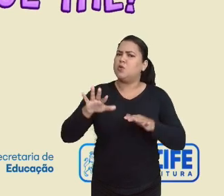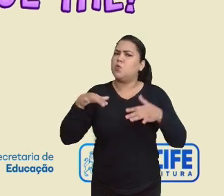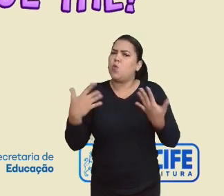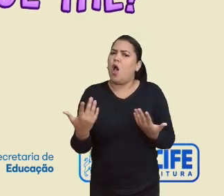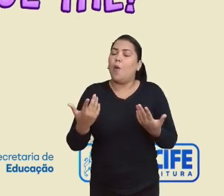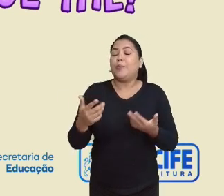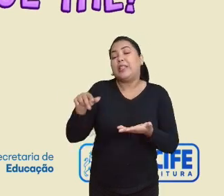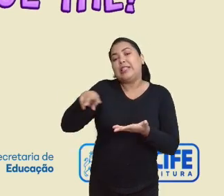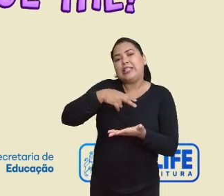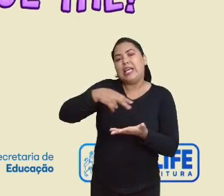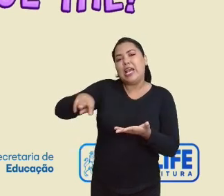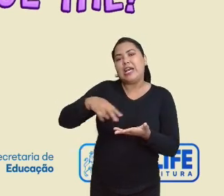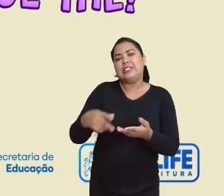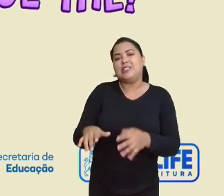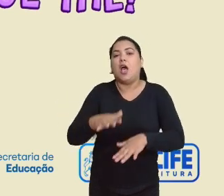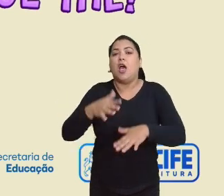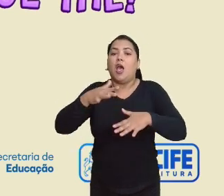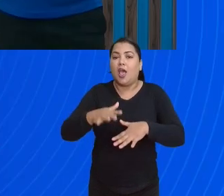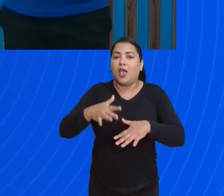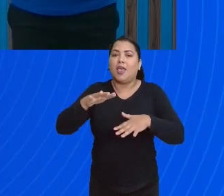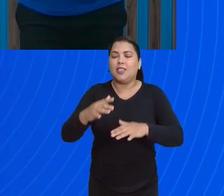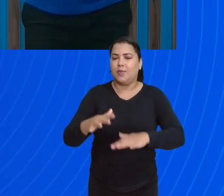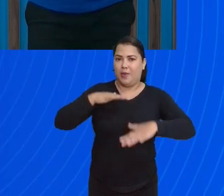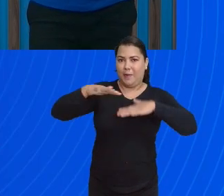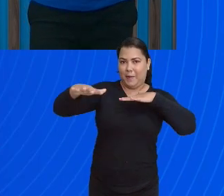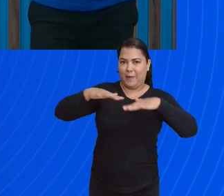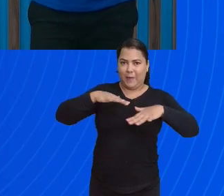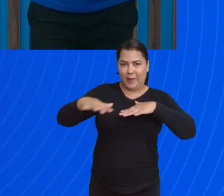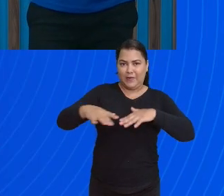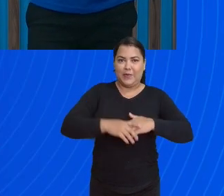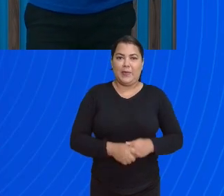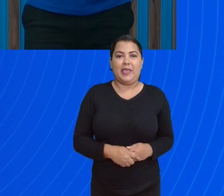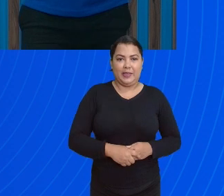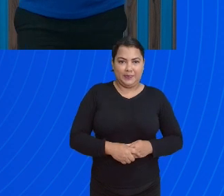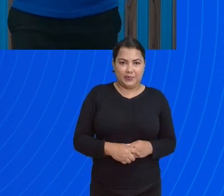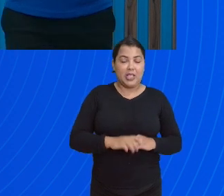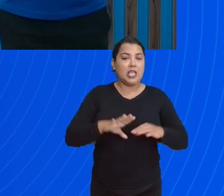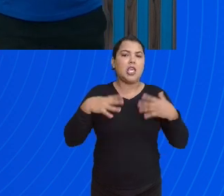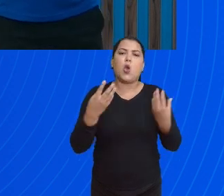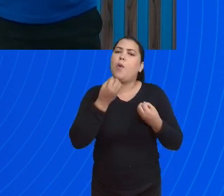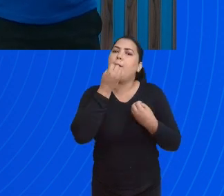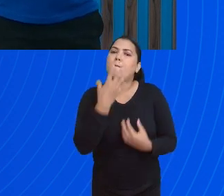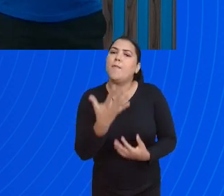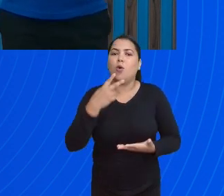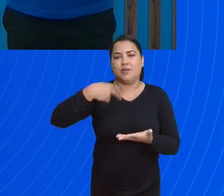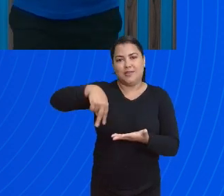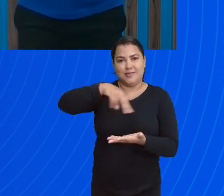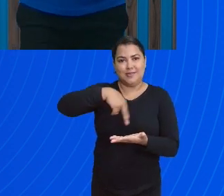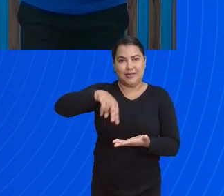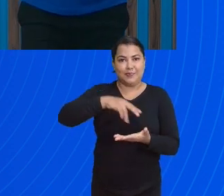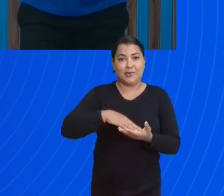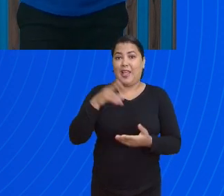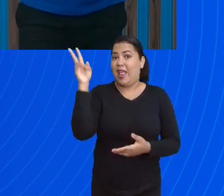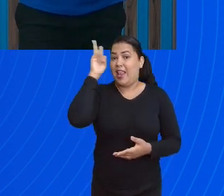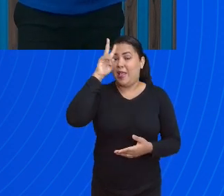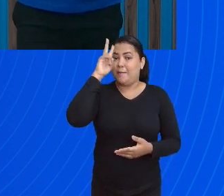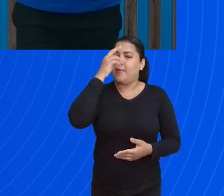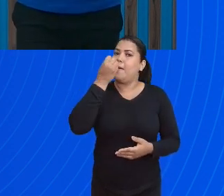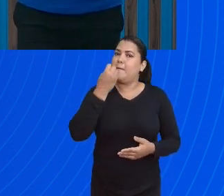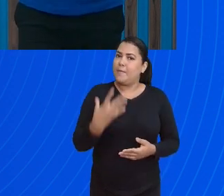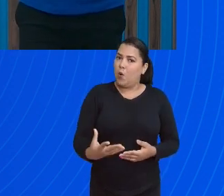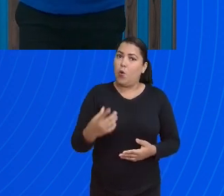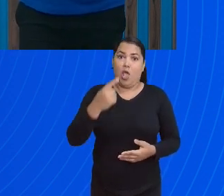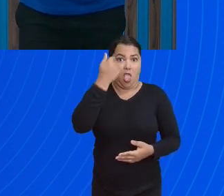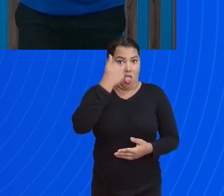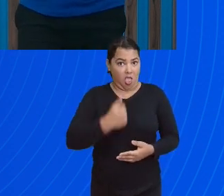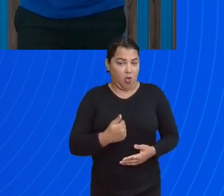movimento e os benefícios da dança. É importante lembrar que a gente aqui não está sozinho. Aqui, enquanto